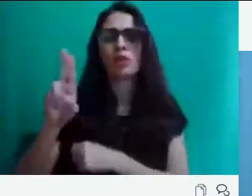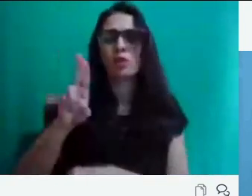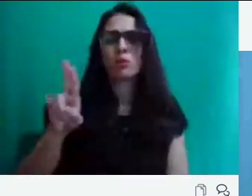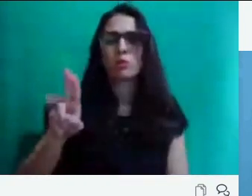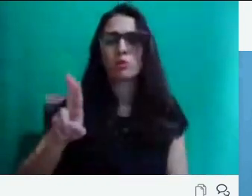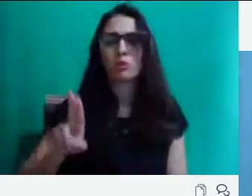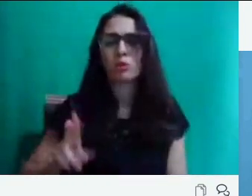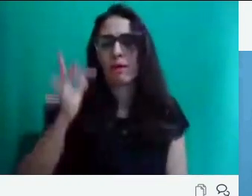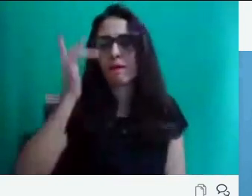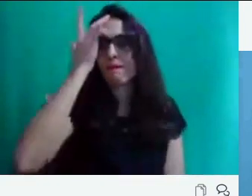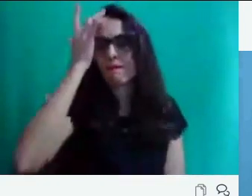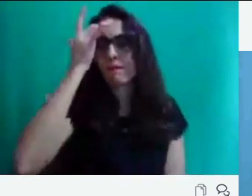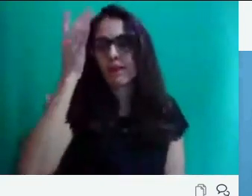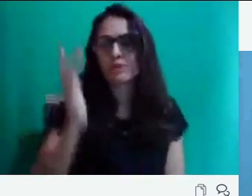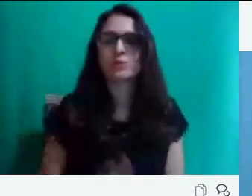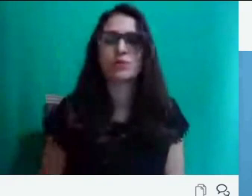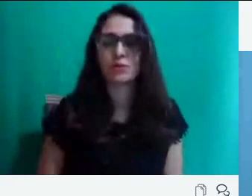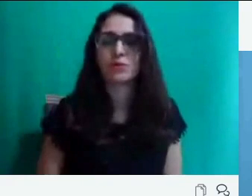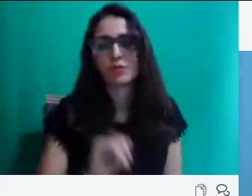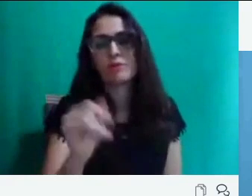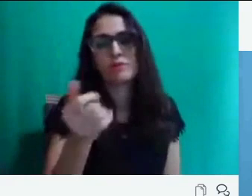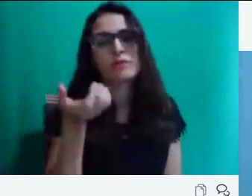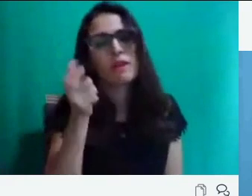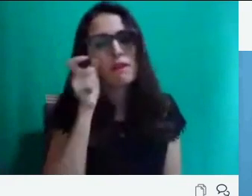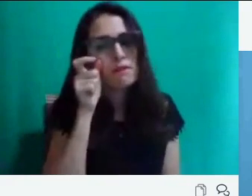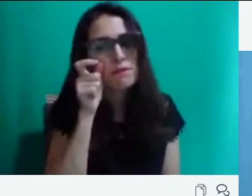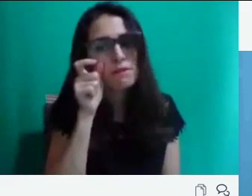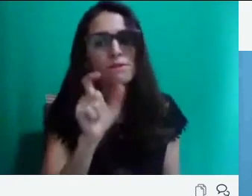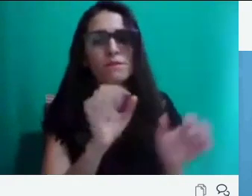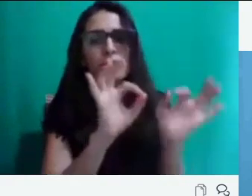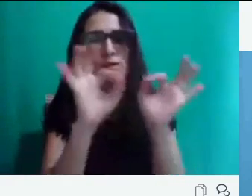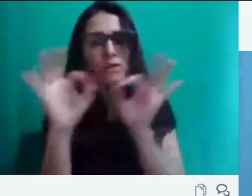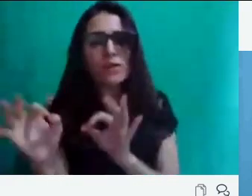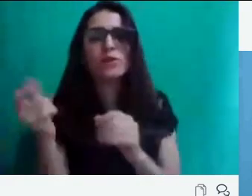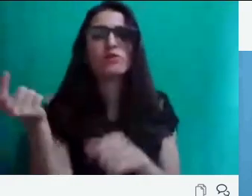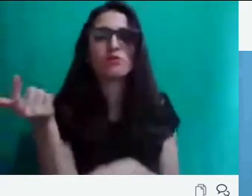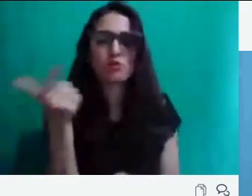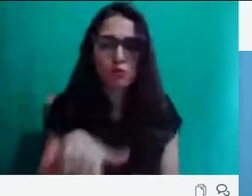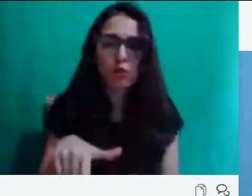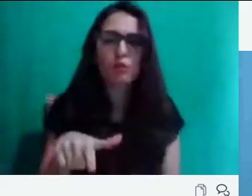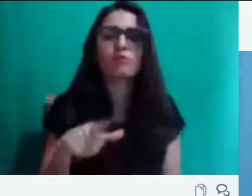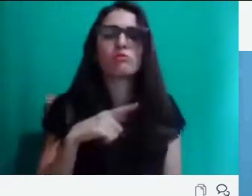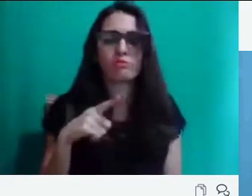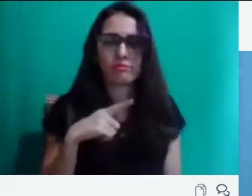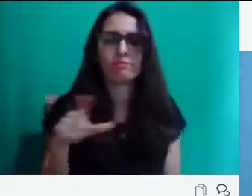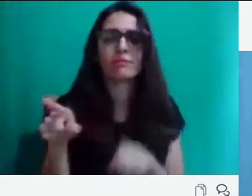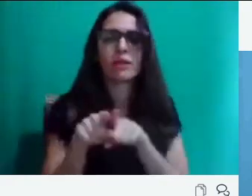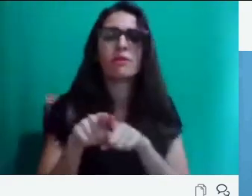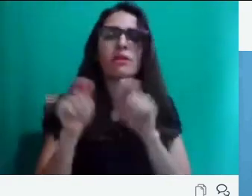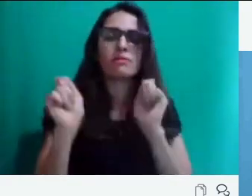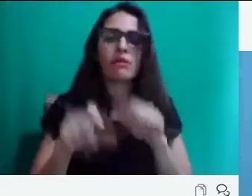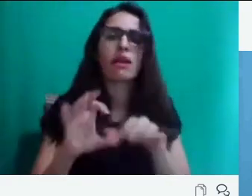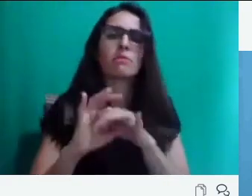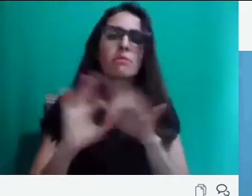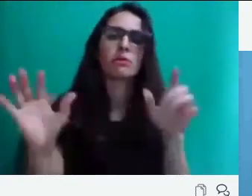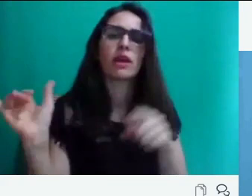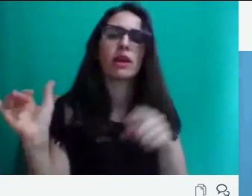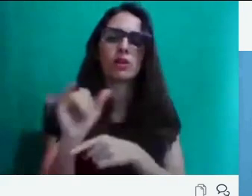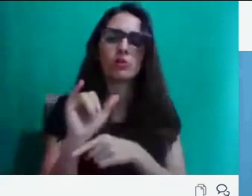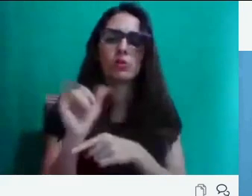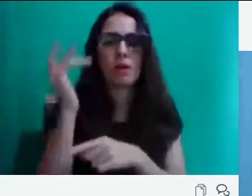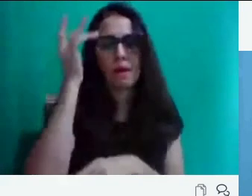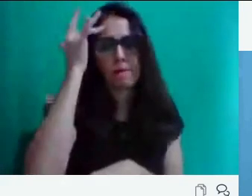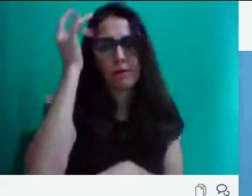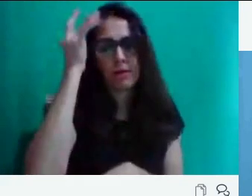para facilitar. Mas quem, sim, quiser conferir o vídeo novamente, vai estar o vídeo disponível também. Isso, o vídeo fica publicado amanhã,